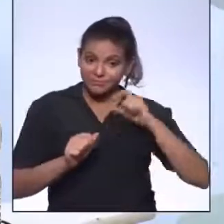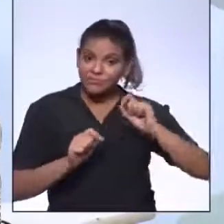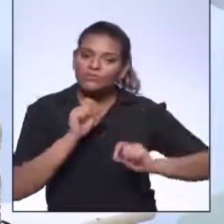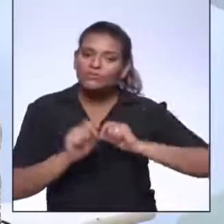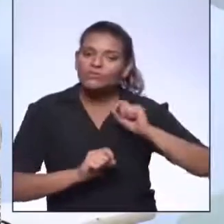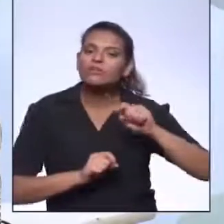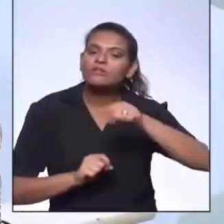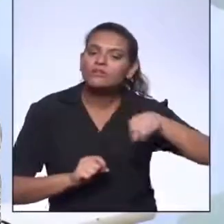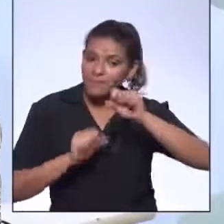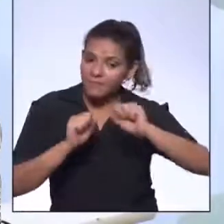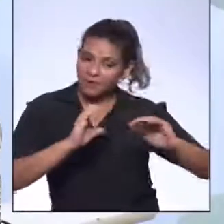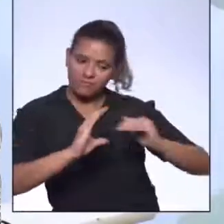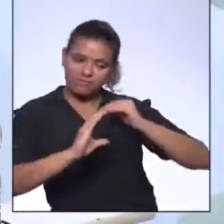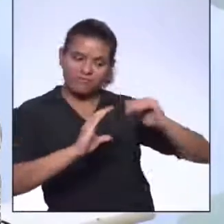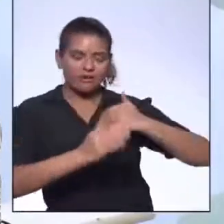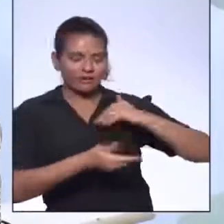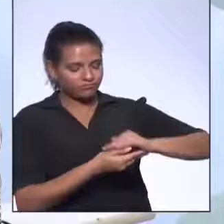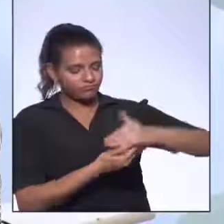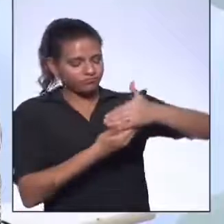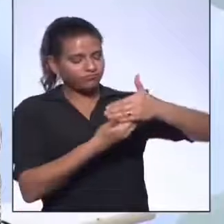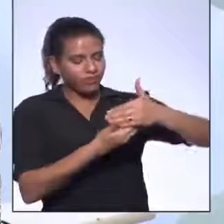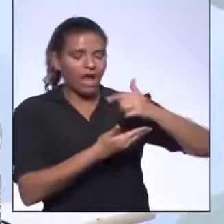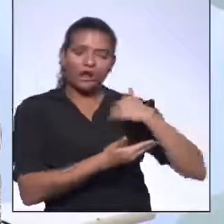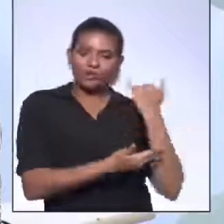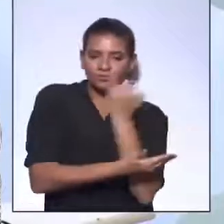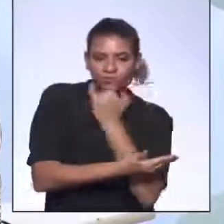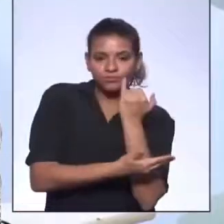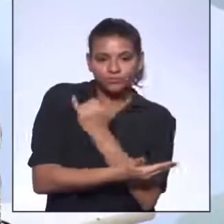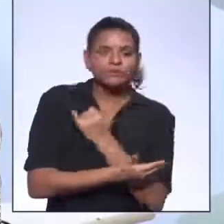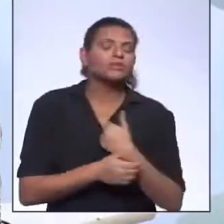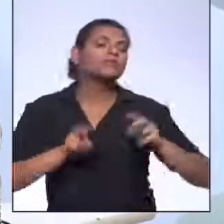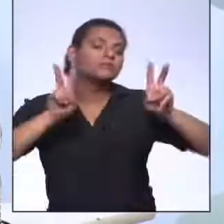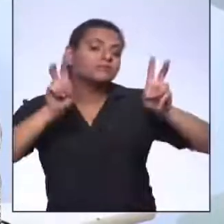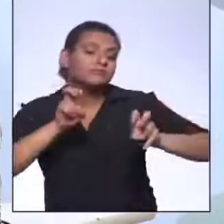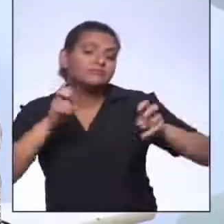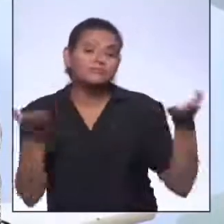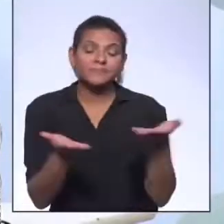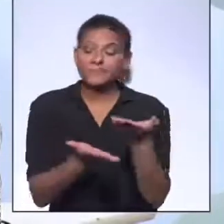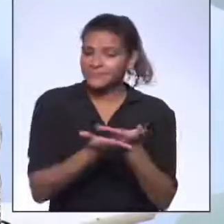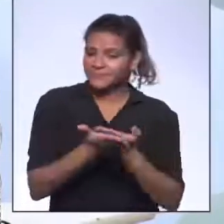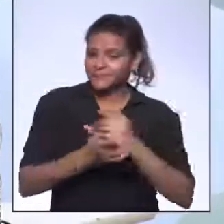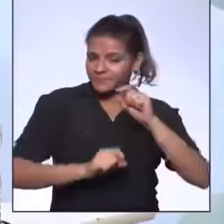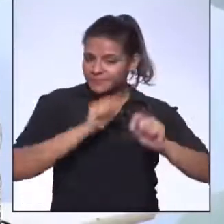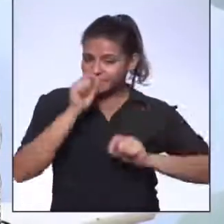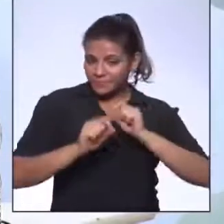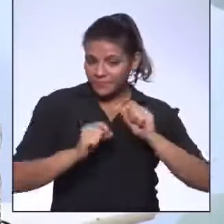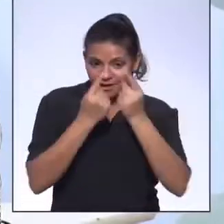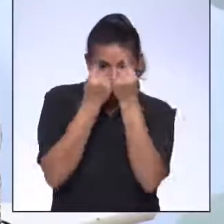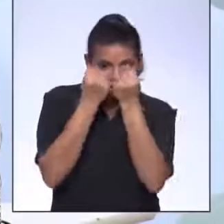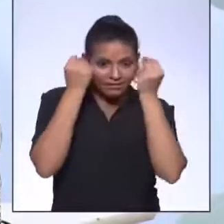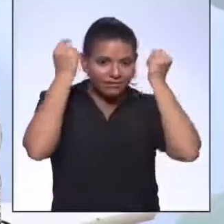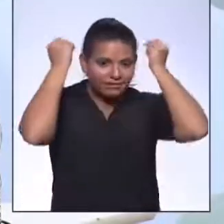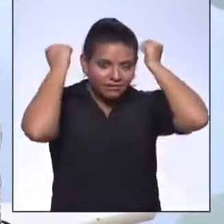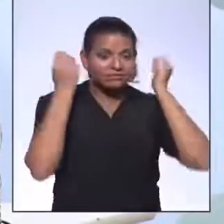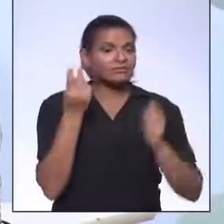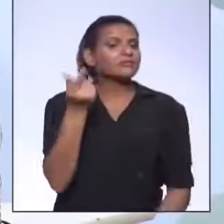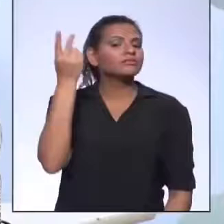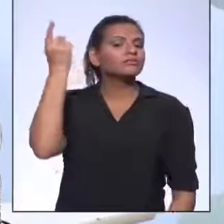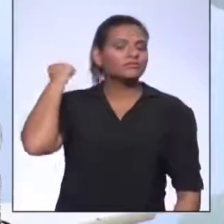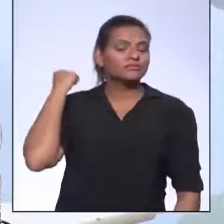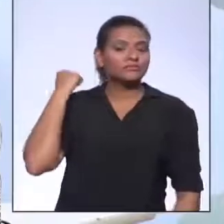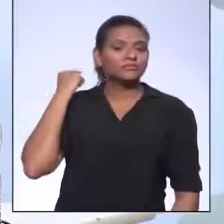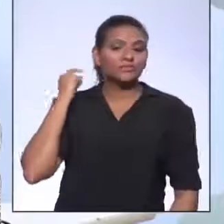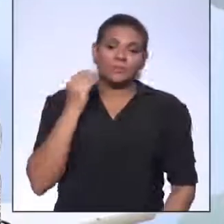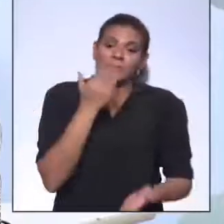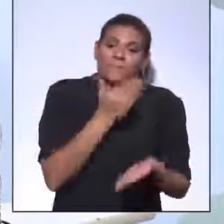O tema da aula é a Grécia Antiga, parte 2. E a habilidade, parte